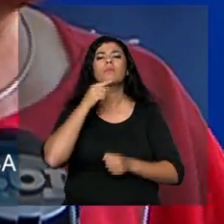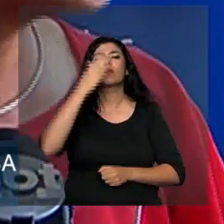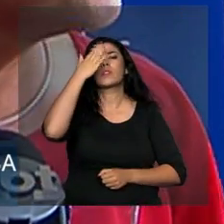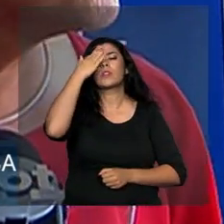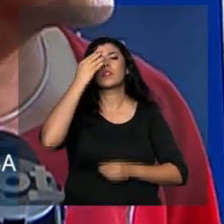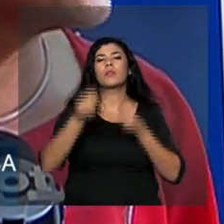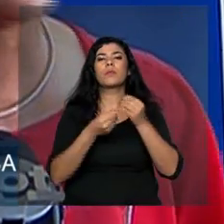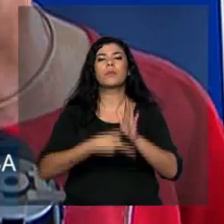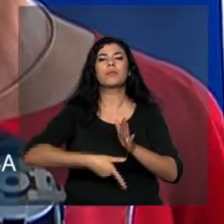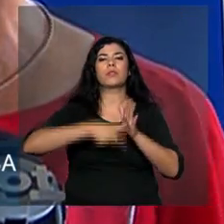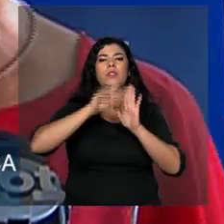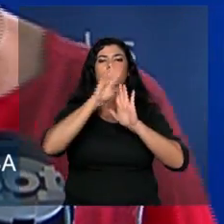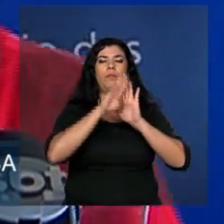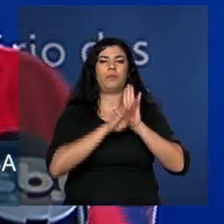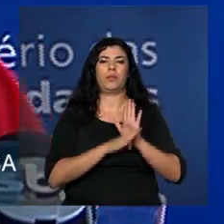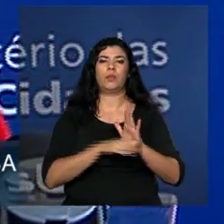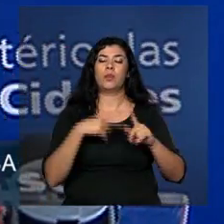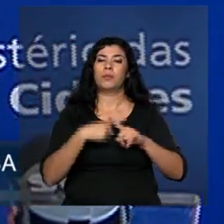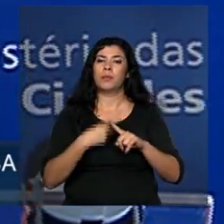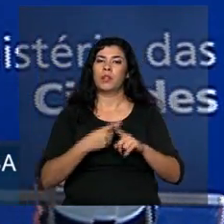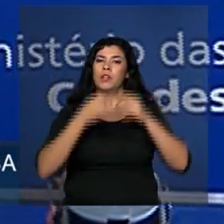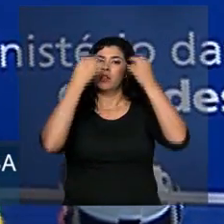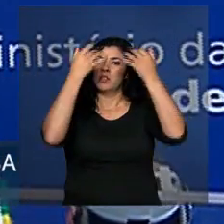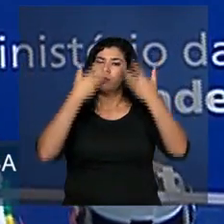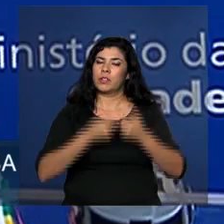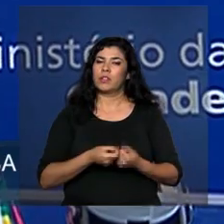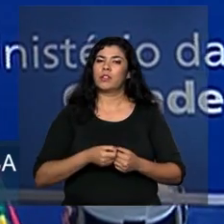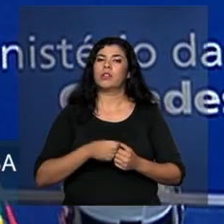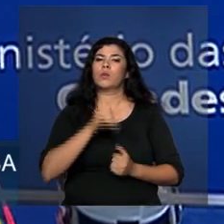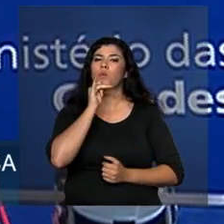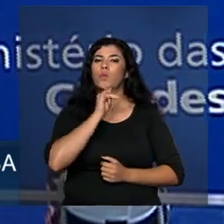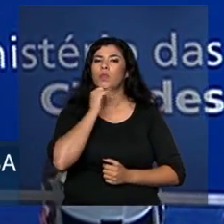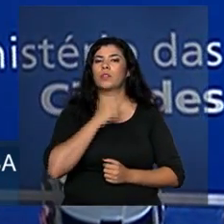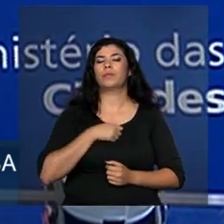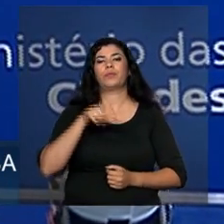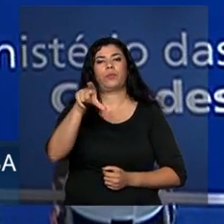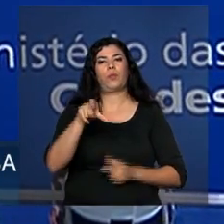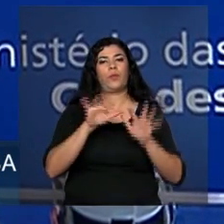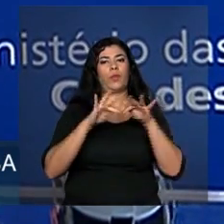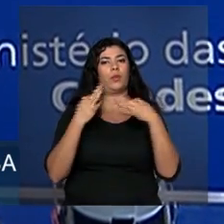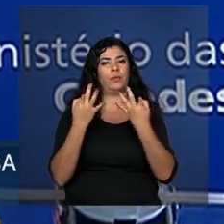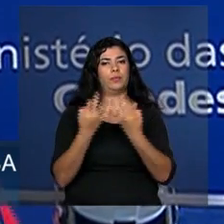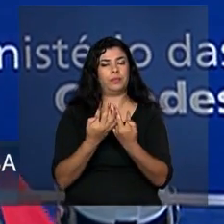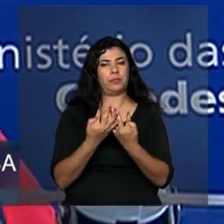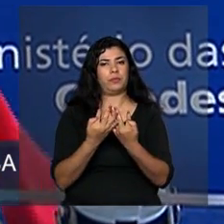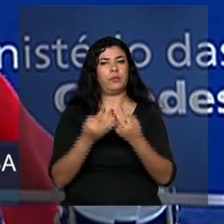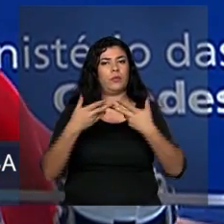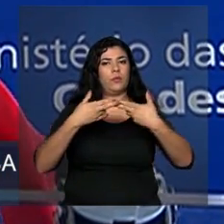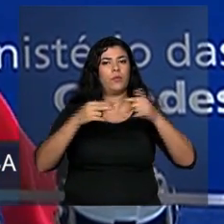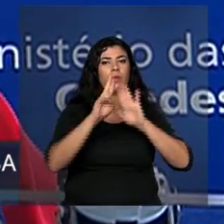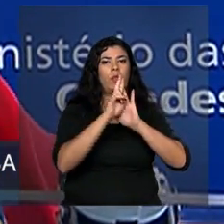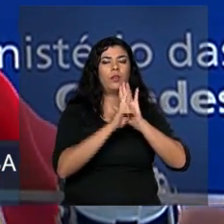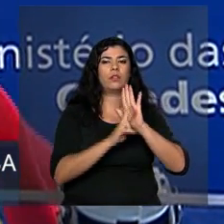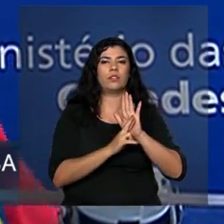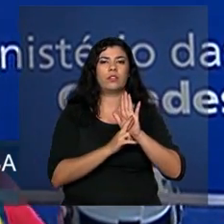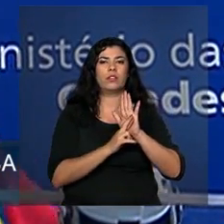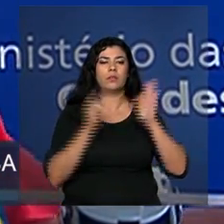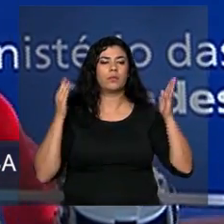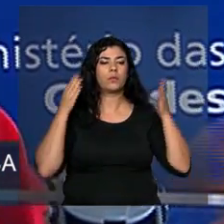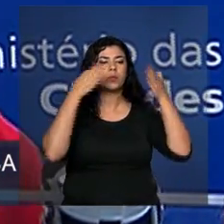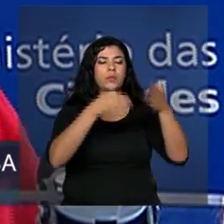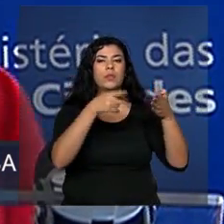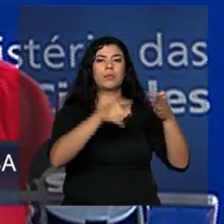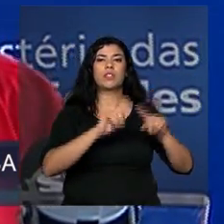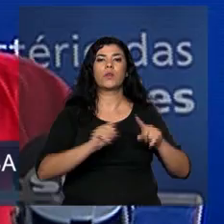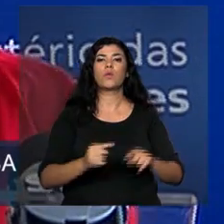ninguém antecipa um programa. Por que eu falei aqui no Bolsa Família, nas condicionalidades? Porque eu não vou falar de quem, mas